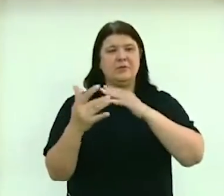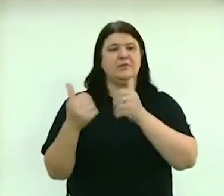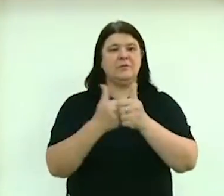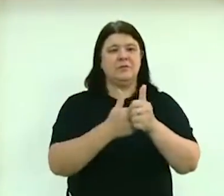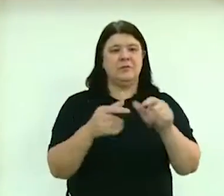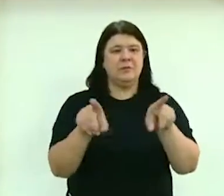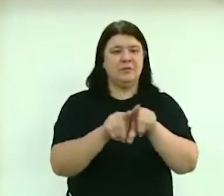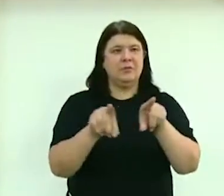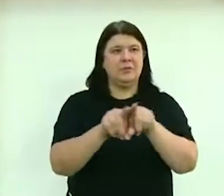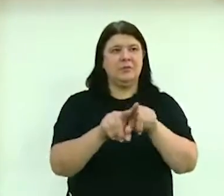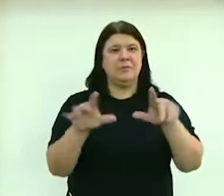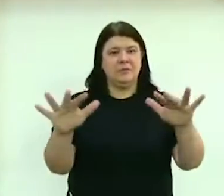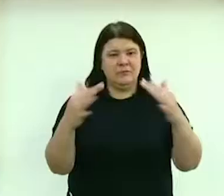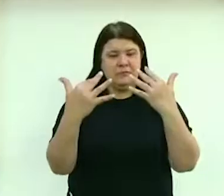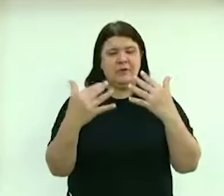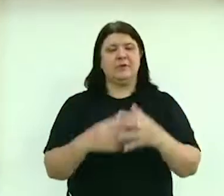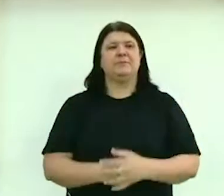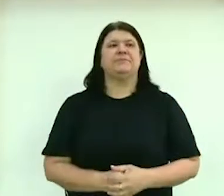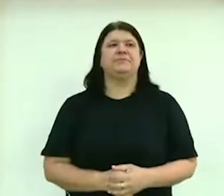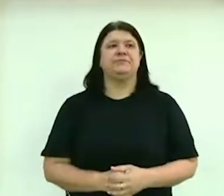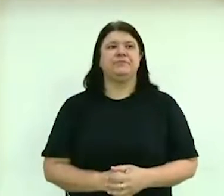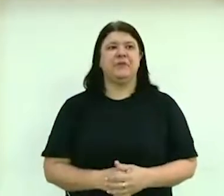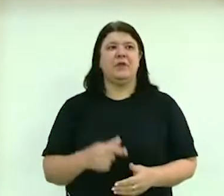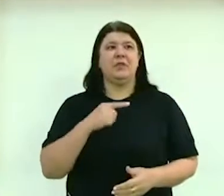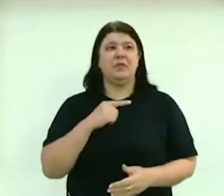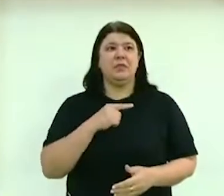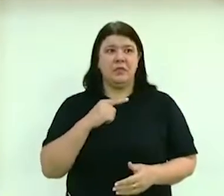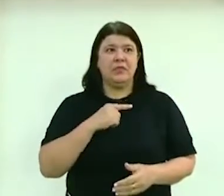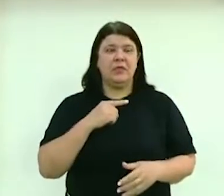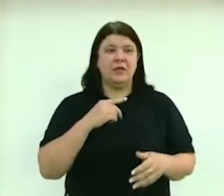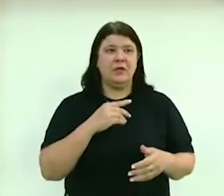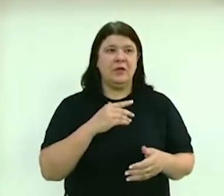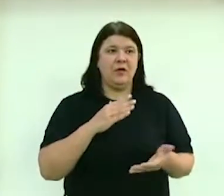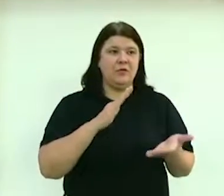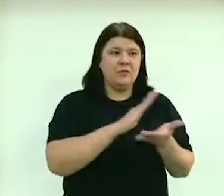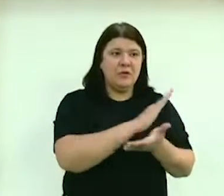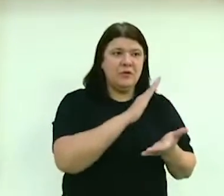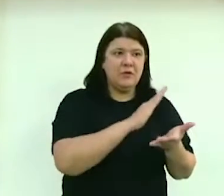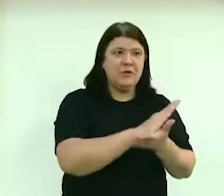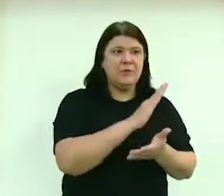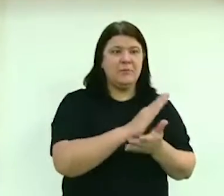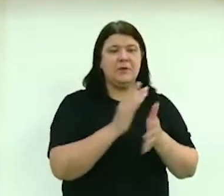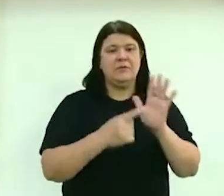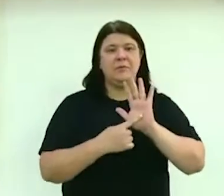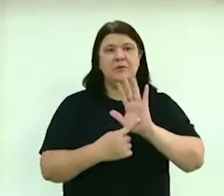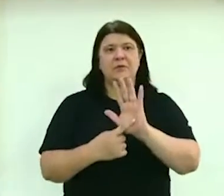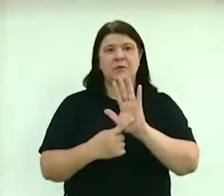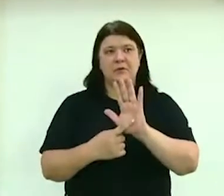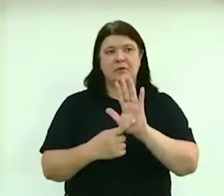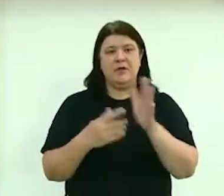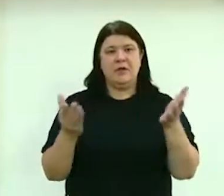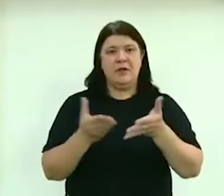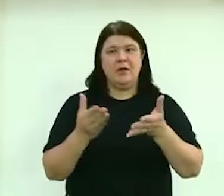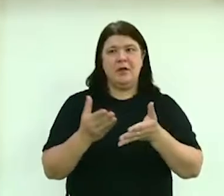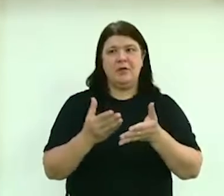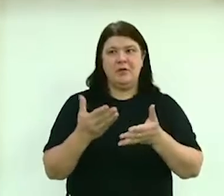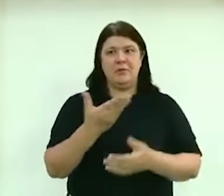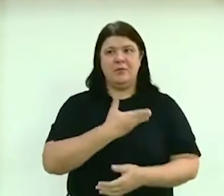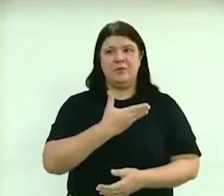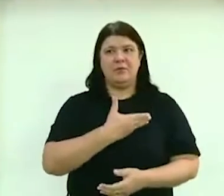redes sociais. Senhor presidente, eu tenho alguns requerimentos que vou direto à apresentação deles aos meus colegas.